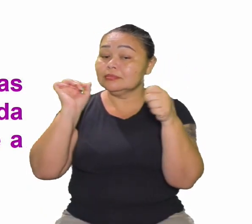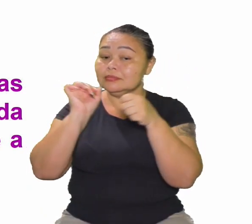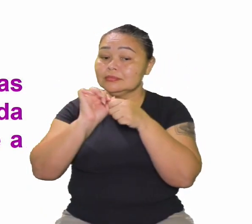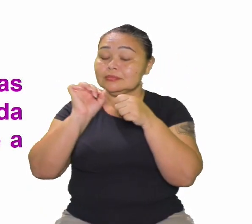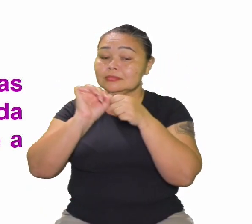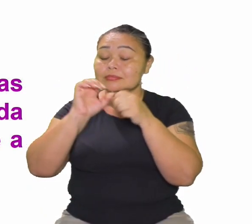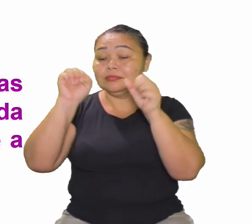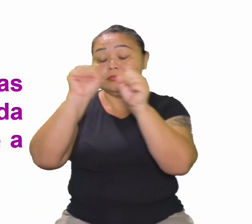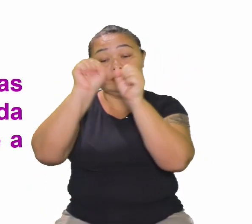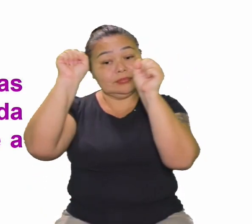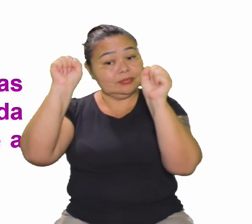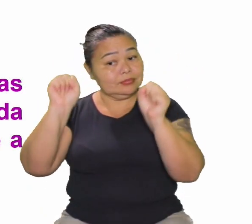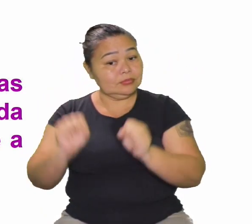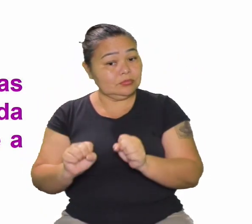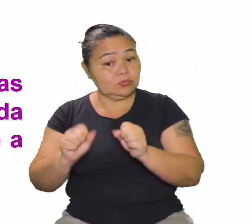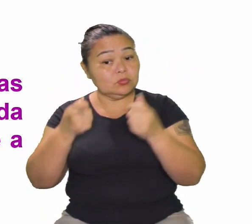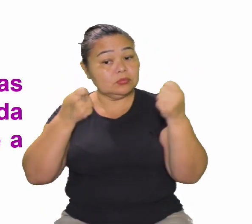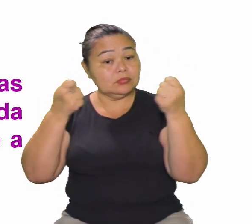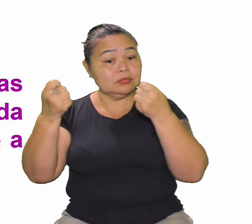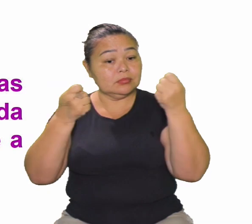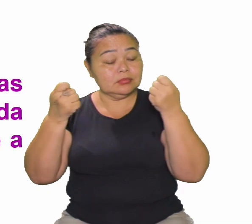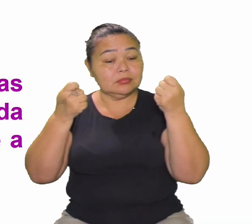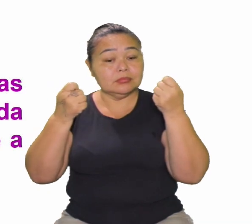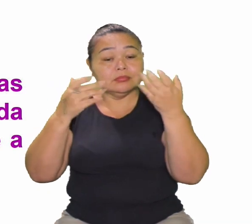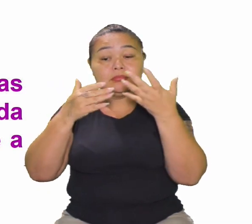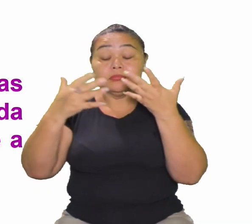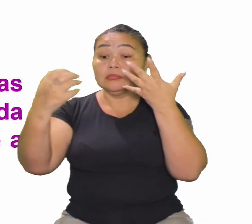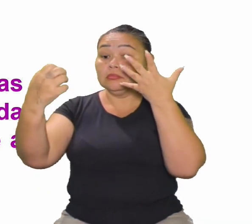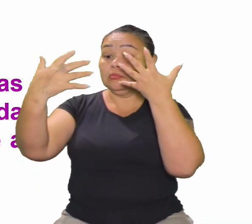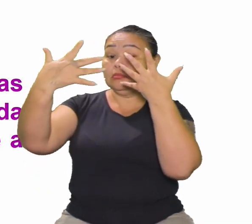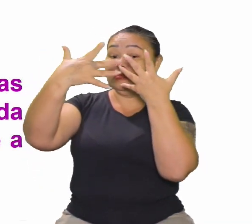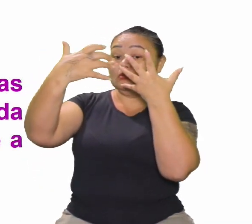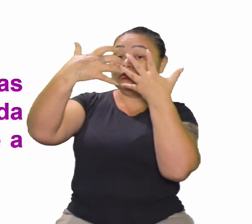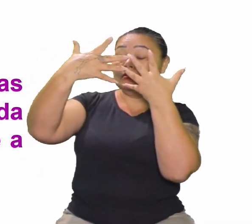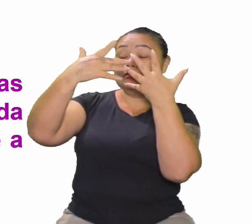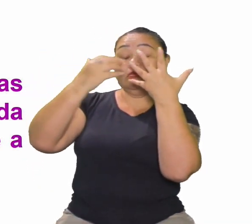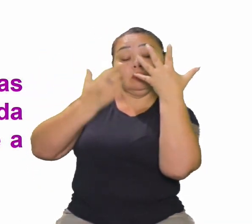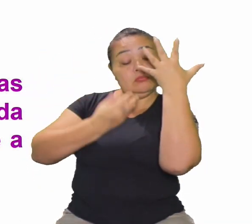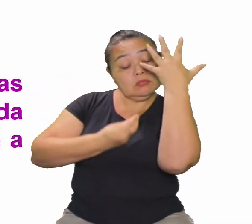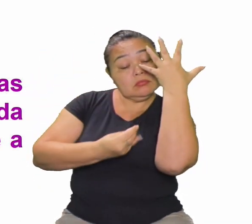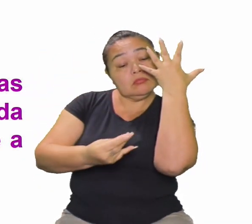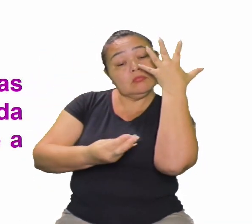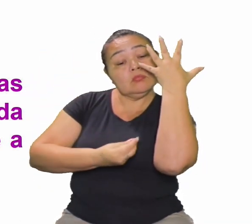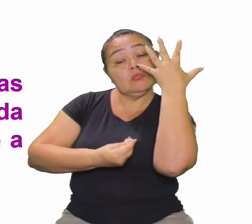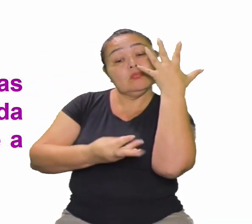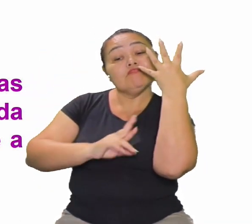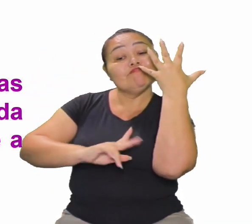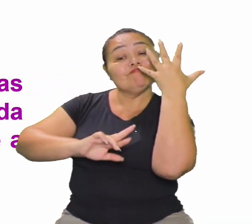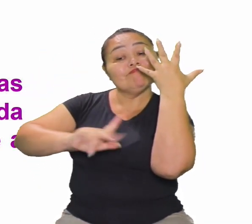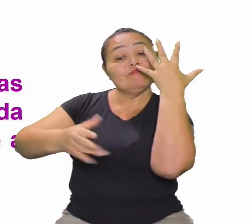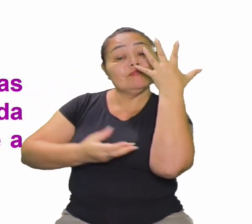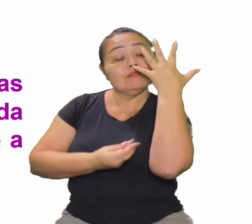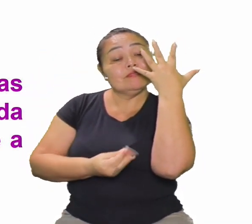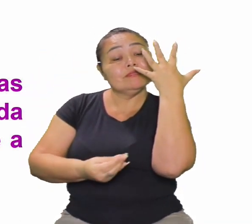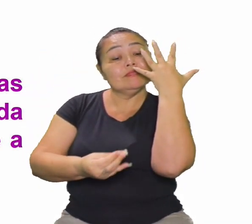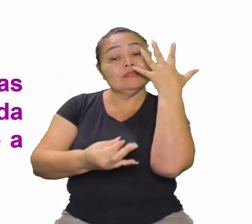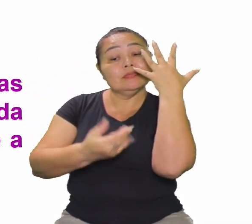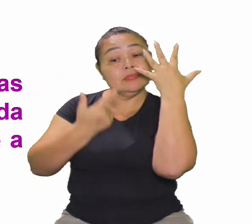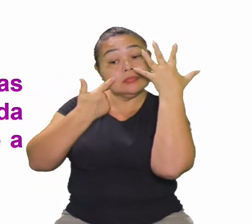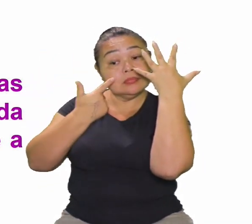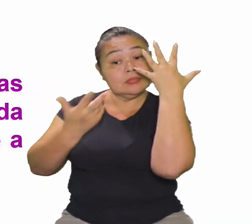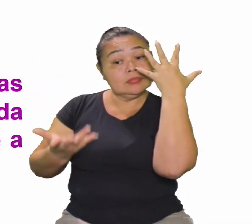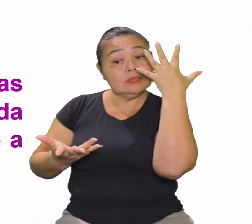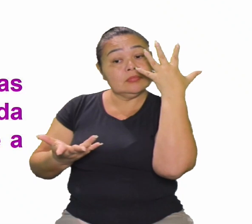então, nos SAFs, o controle da entrada de luz para os diferentes cultivos que a gente tem